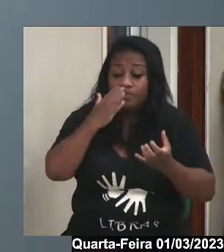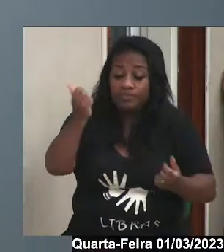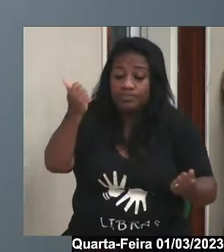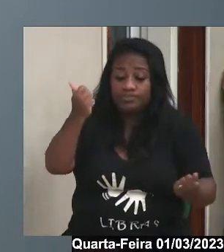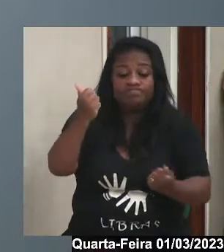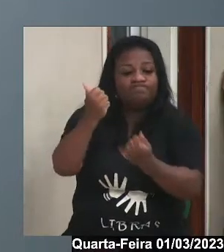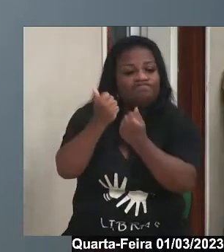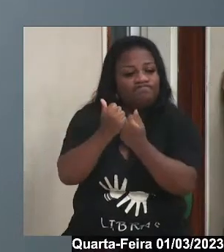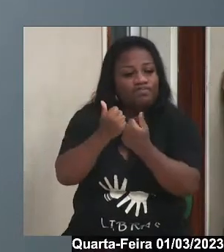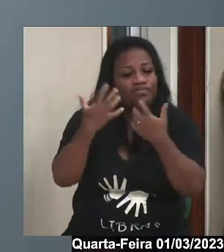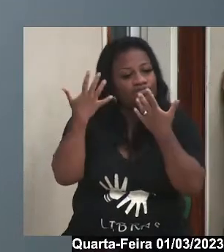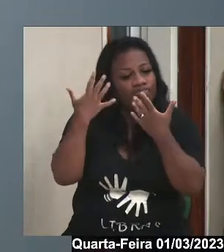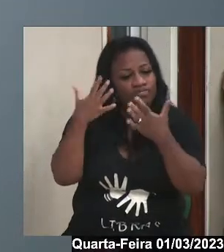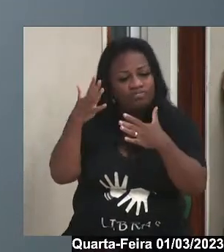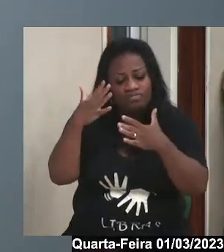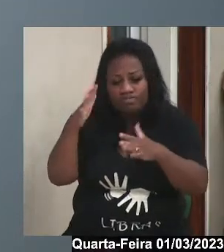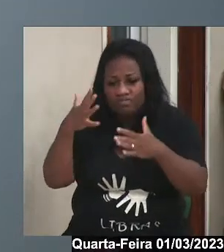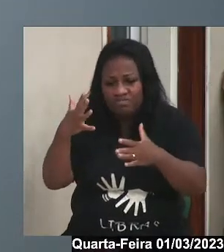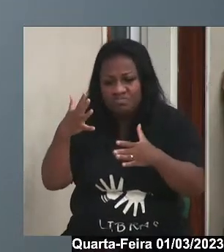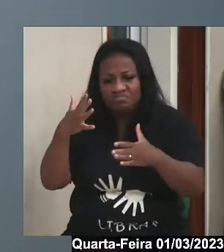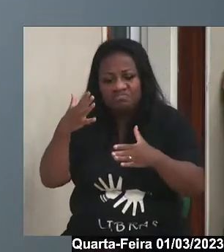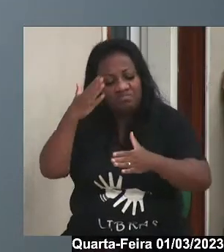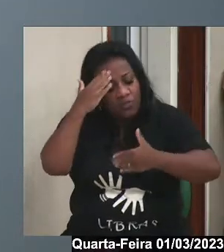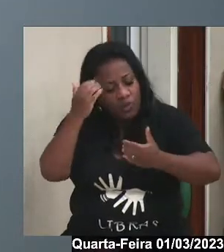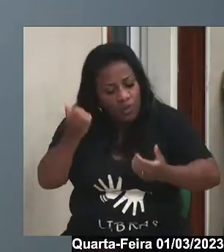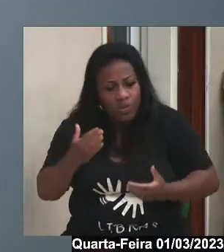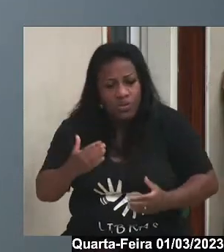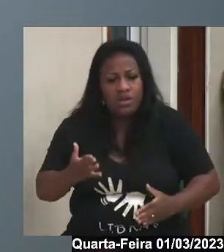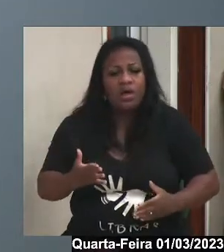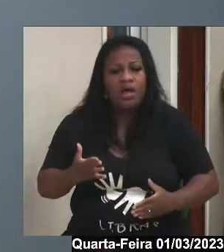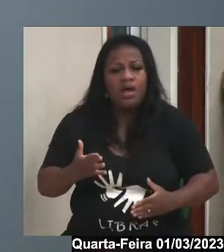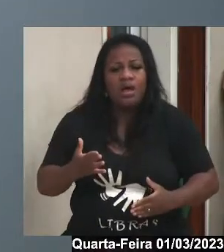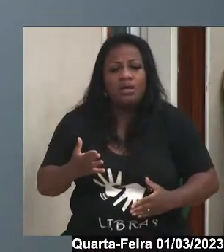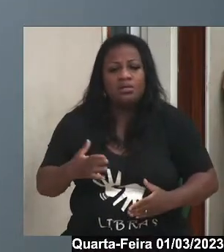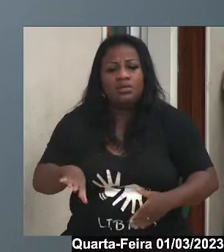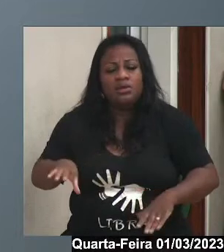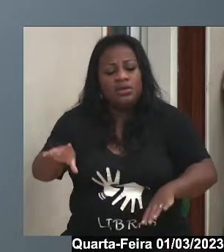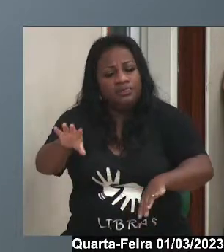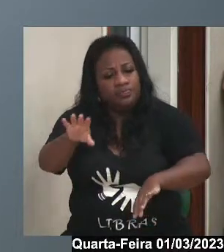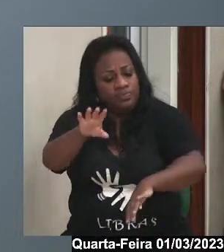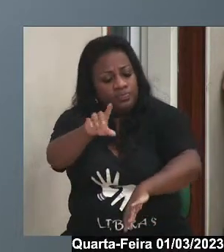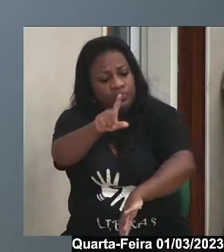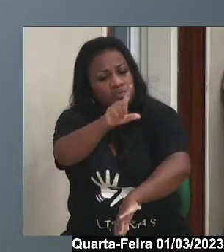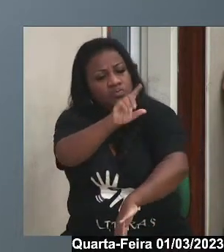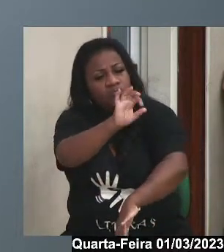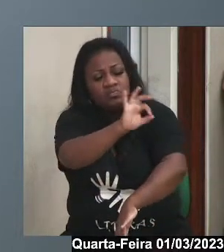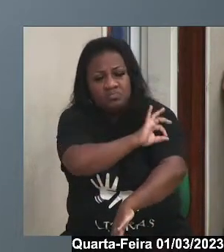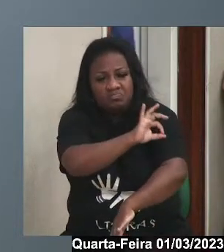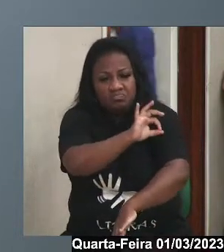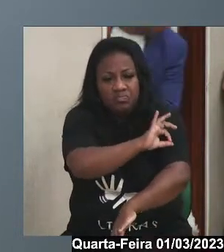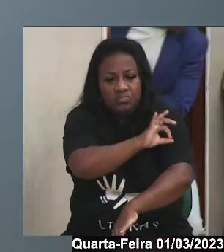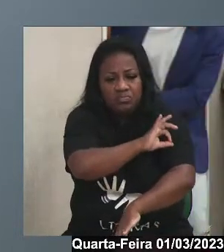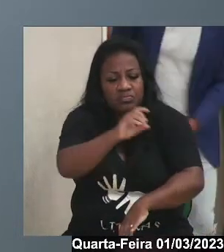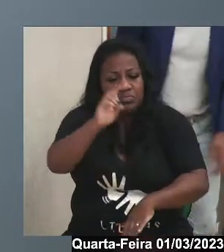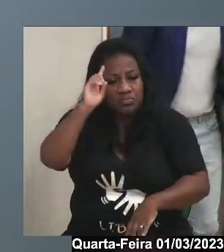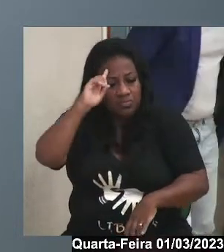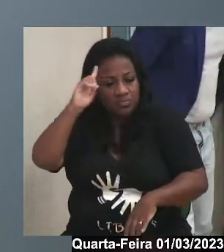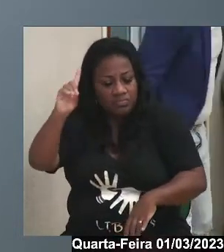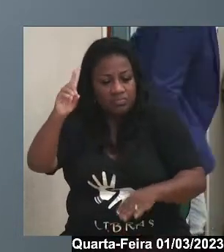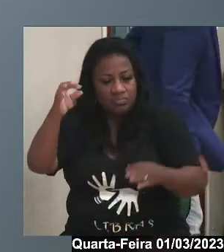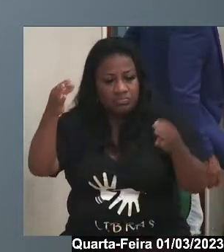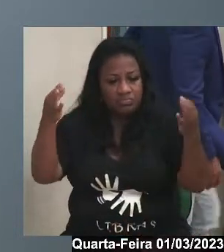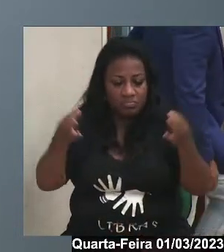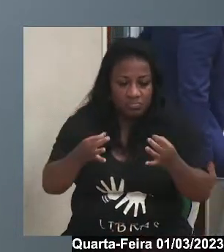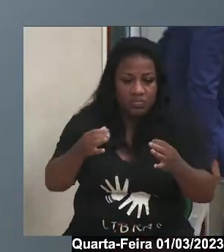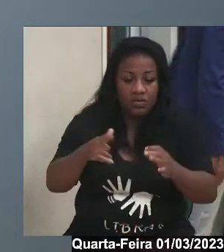meus colegas para essa moção de aplauso e congratulação ao GCM Cleito, que fez aquilo que deveria ser feito no momento em que deveria